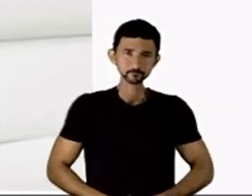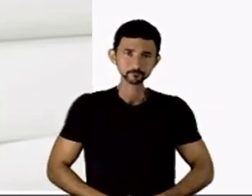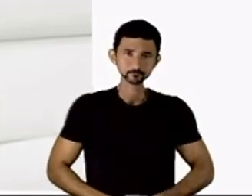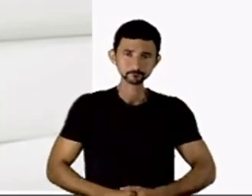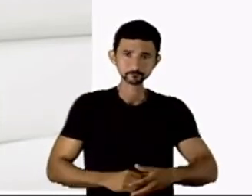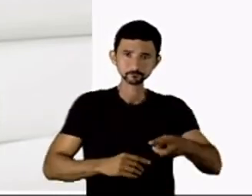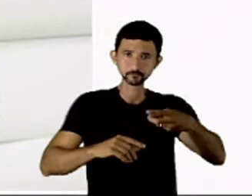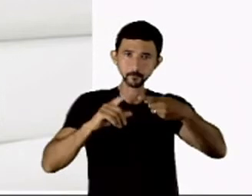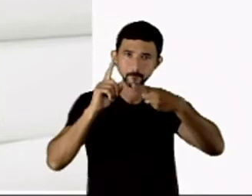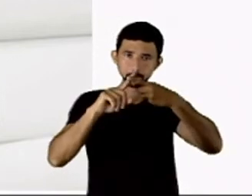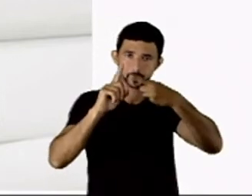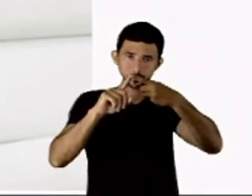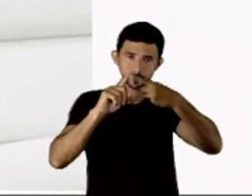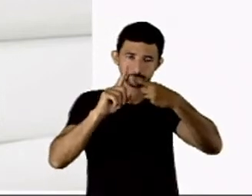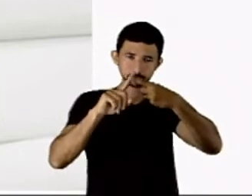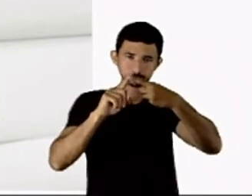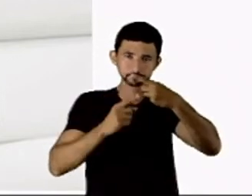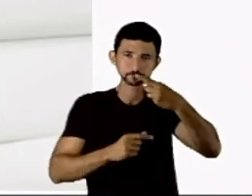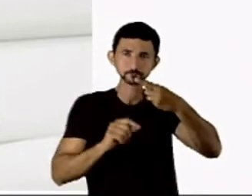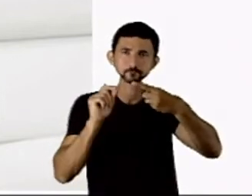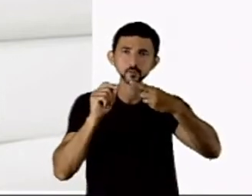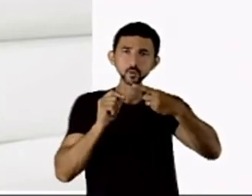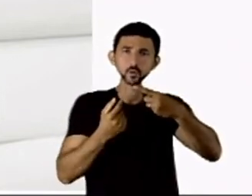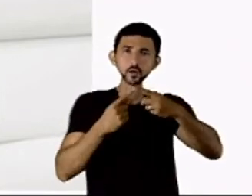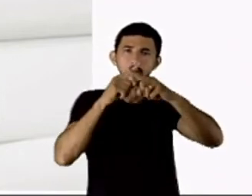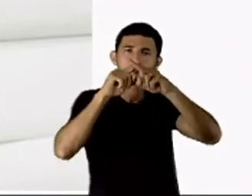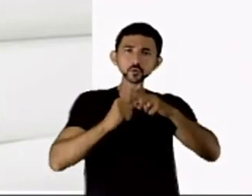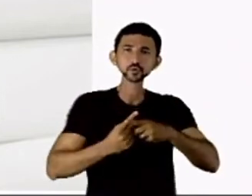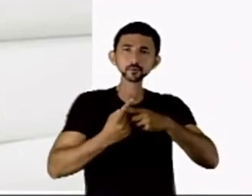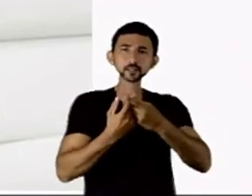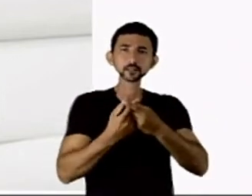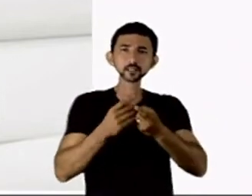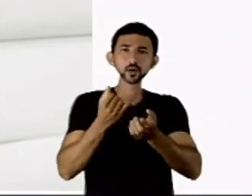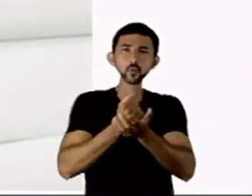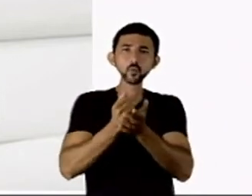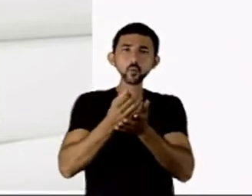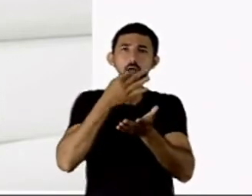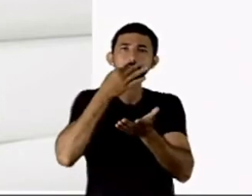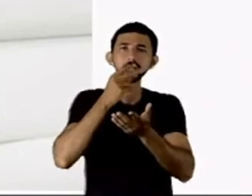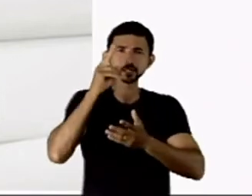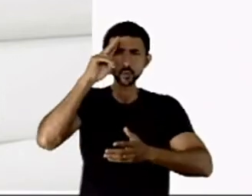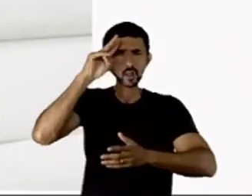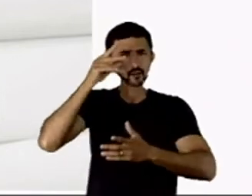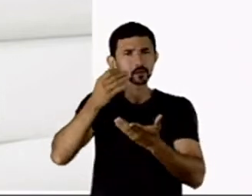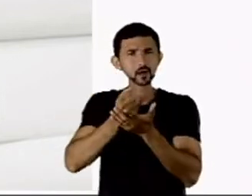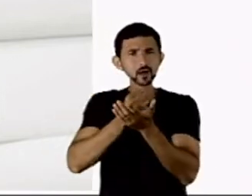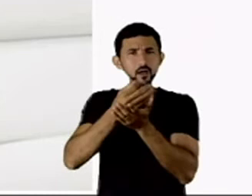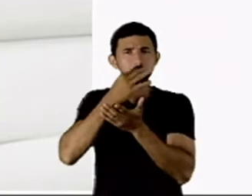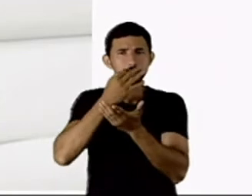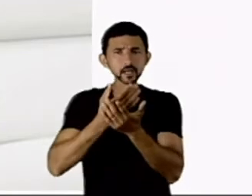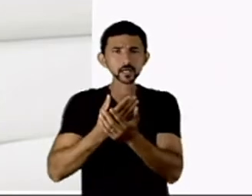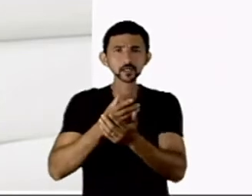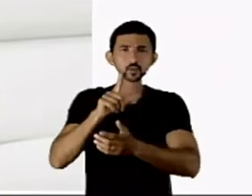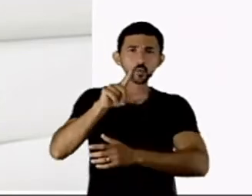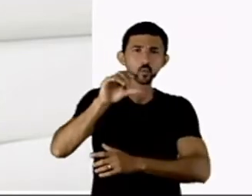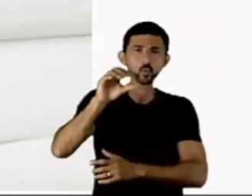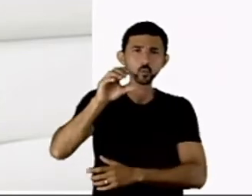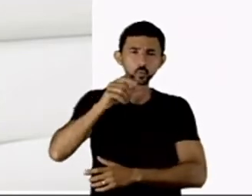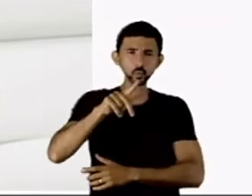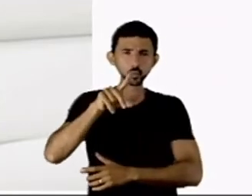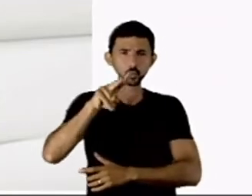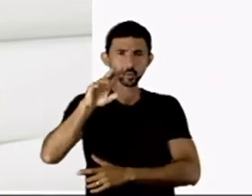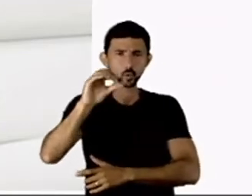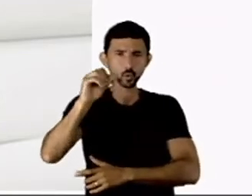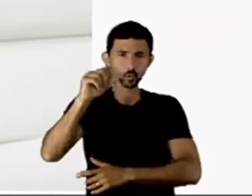Na primeira fase, eu tenho a multiplicação dos comprimidos, vocês lembram? Que era o Lucas e o Pedro que iam